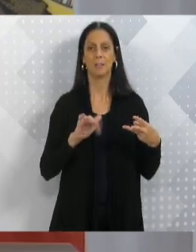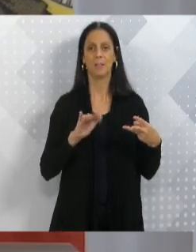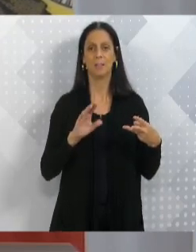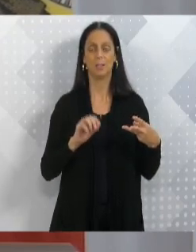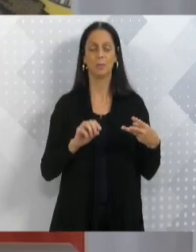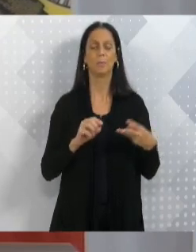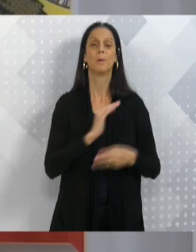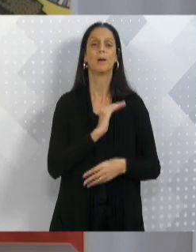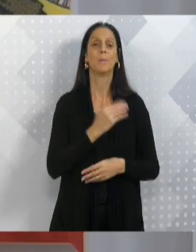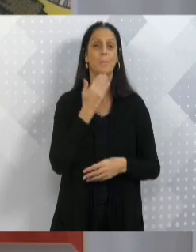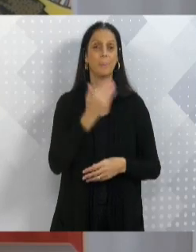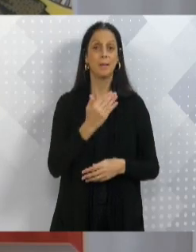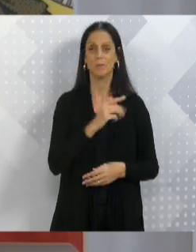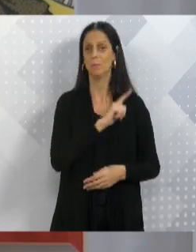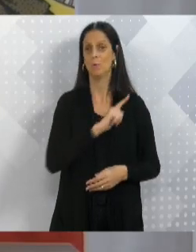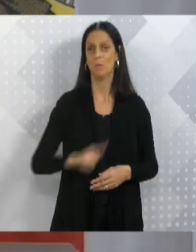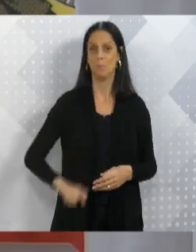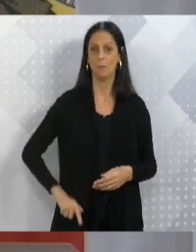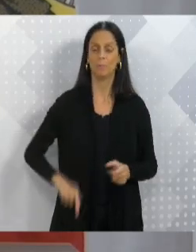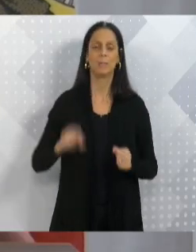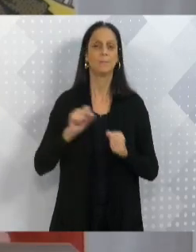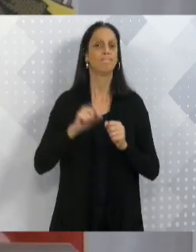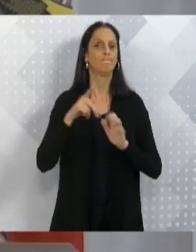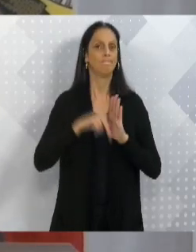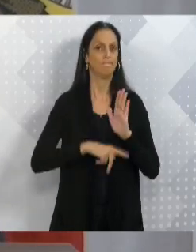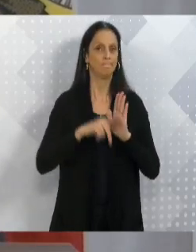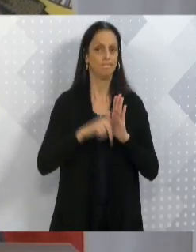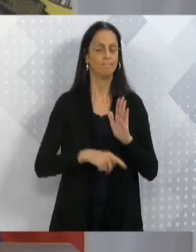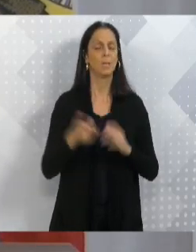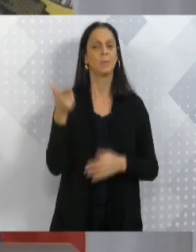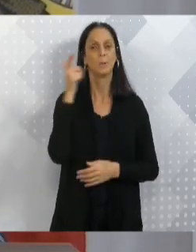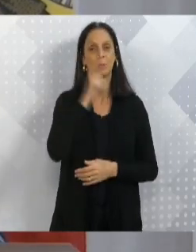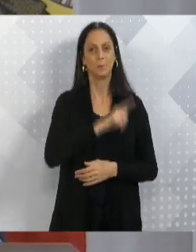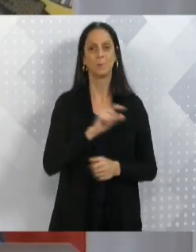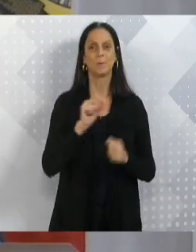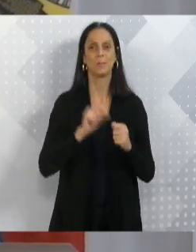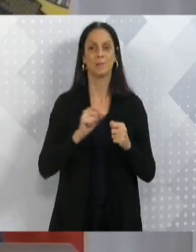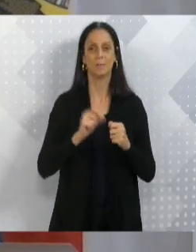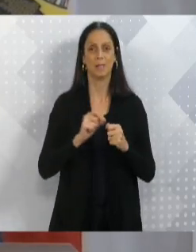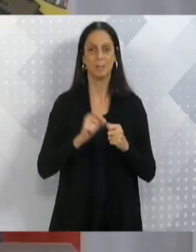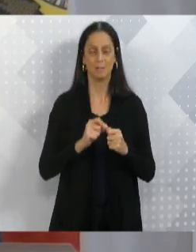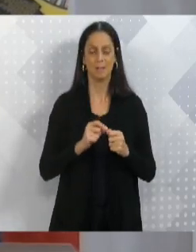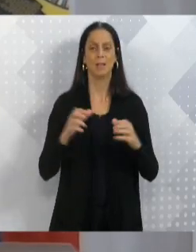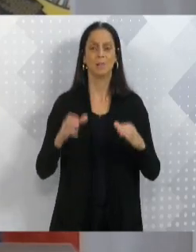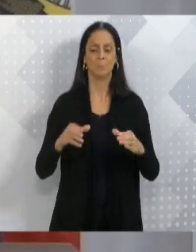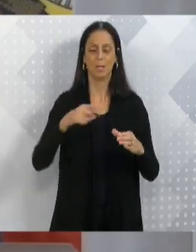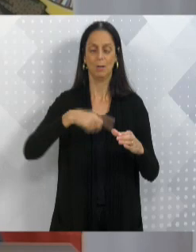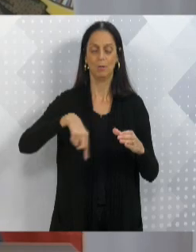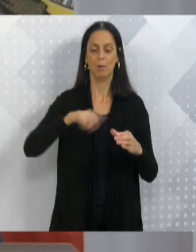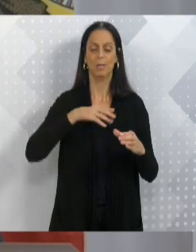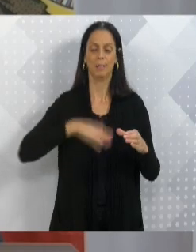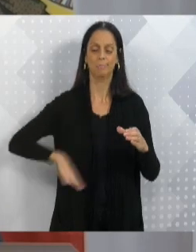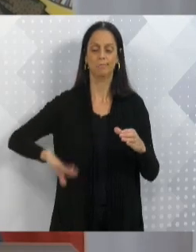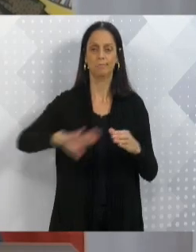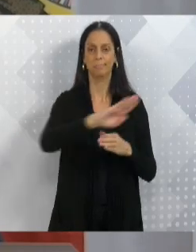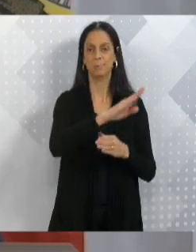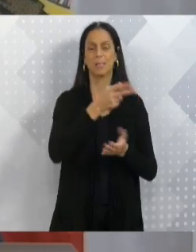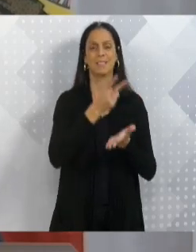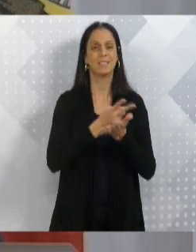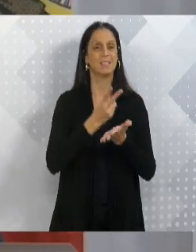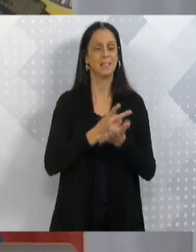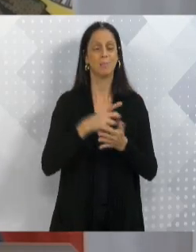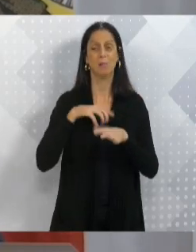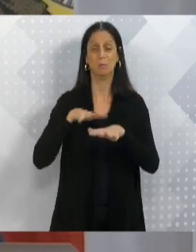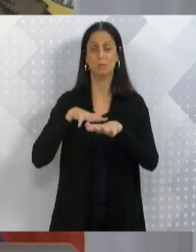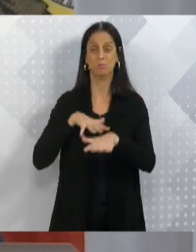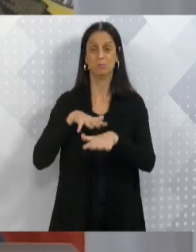viabilize um projeto para fazermos uma rotatória, porque é um caos em todos os horários, mas em especial